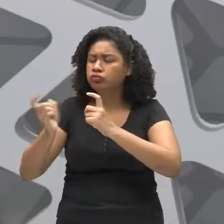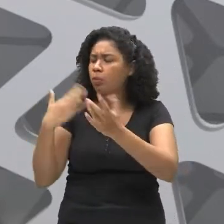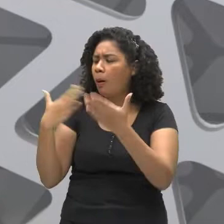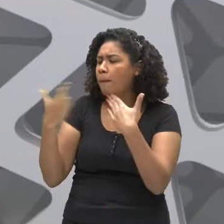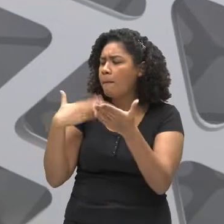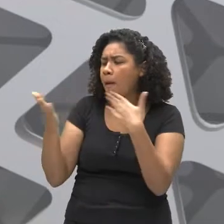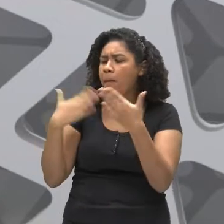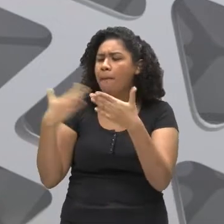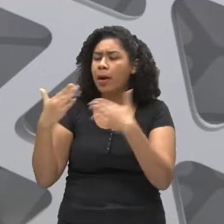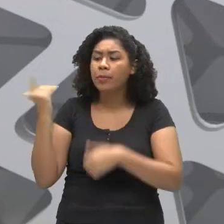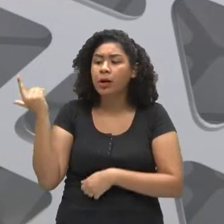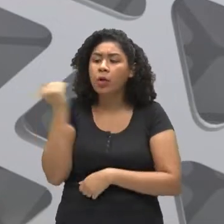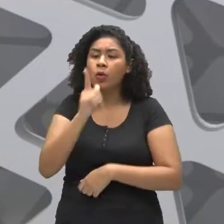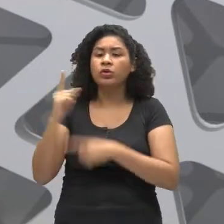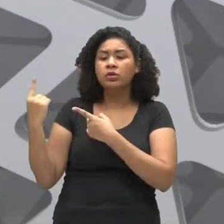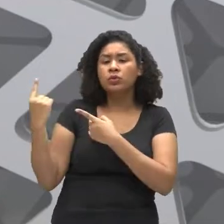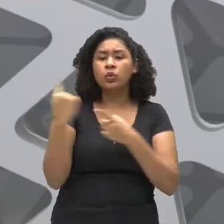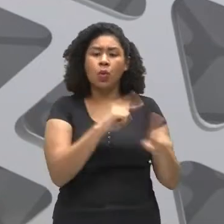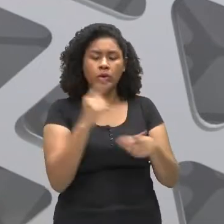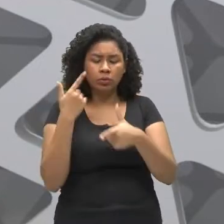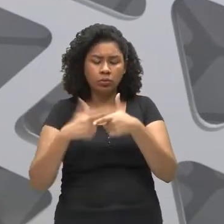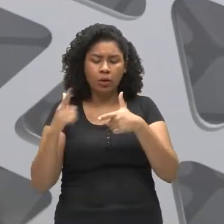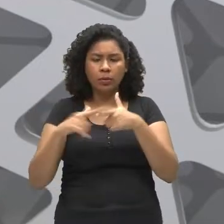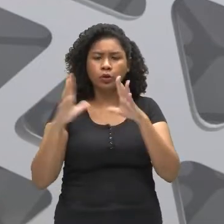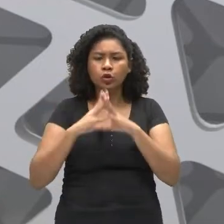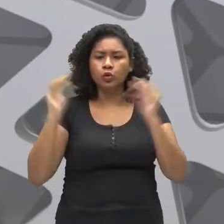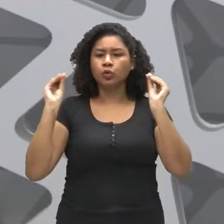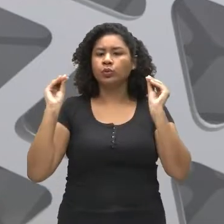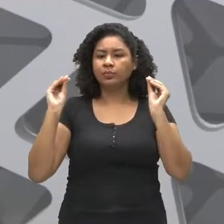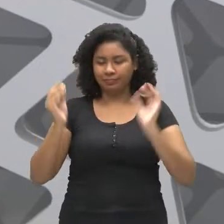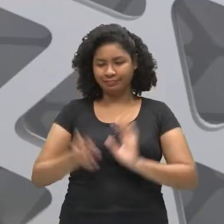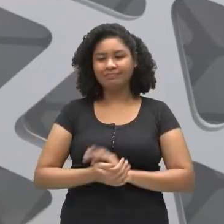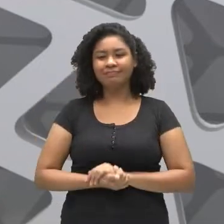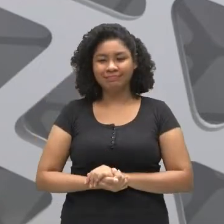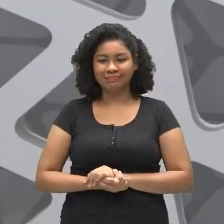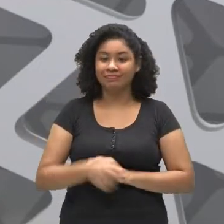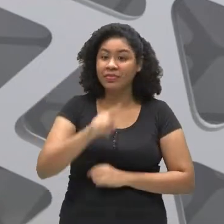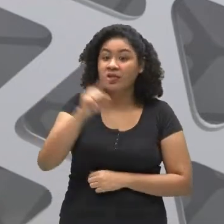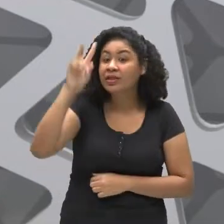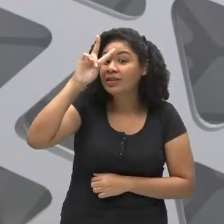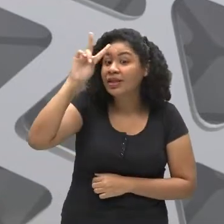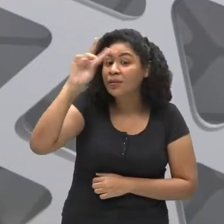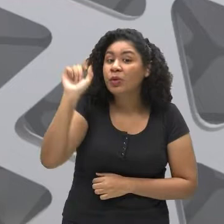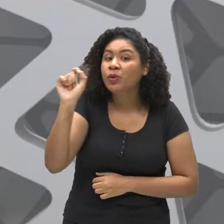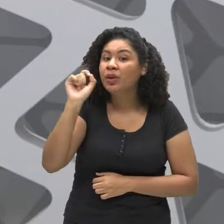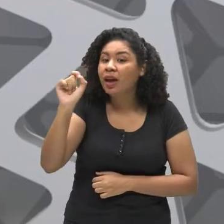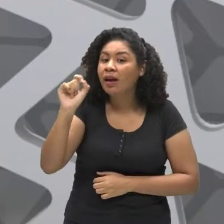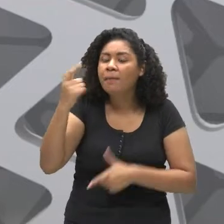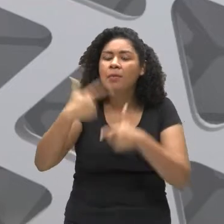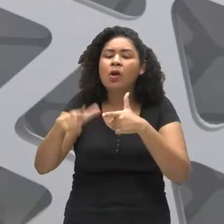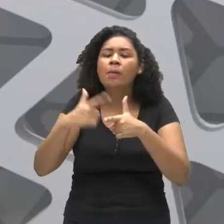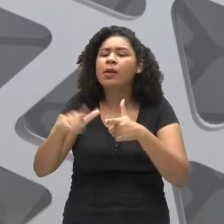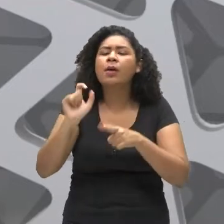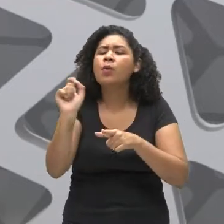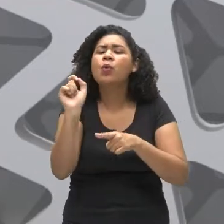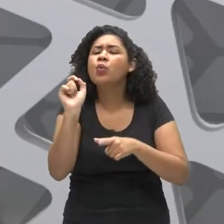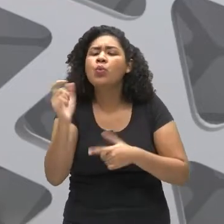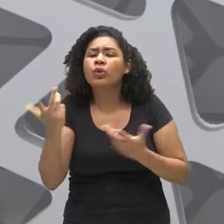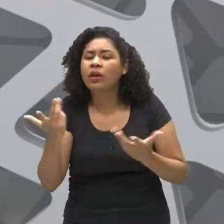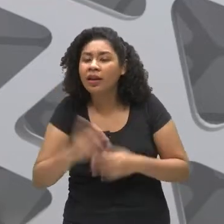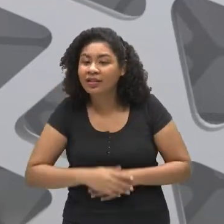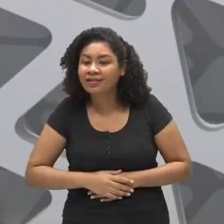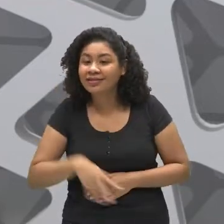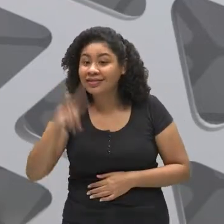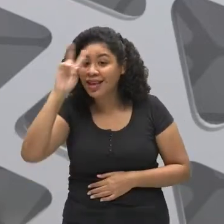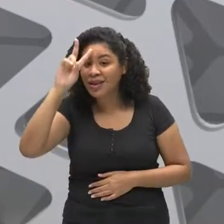essas ações. Tá certo? E para que vocês lembrem-se quais eram os problemas que estavam acontecendo, eu trouxe para